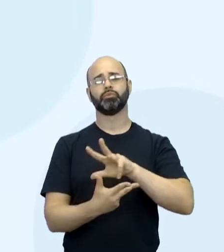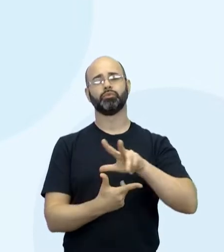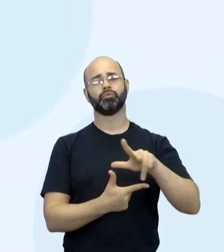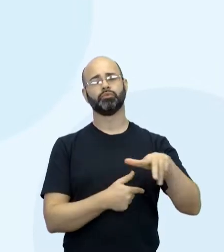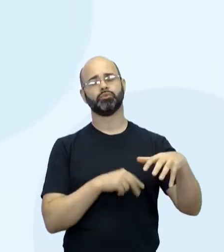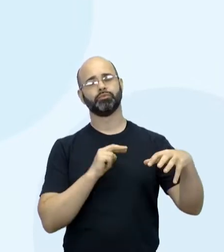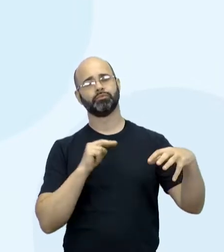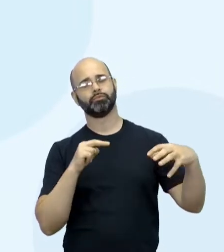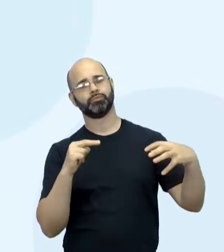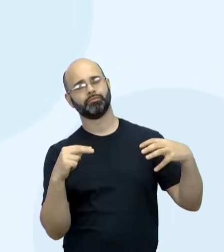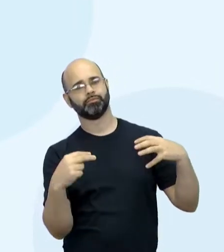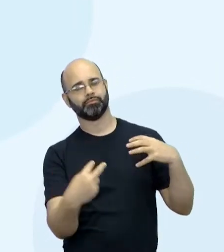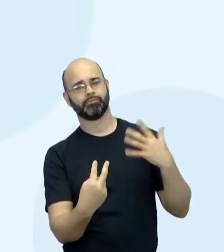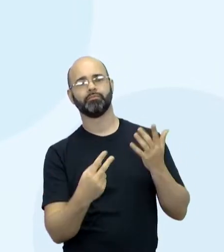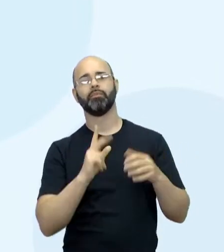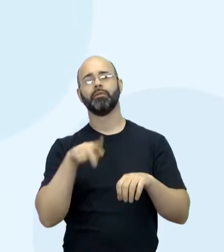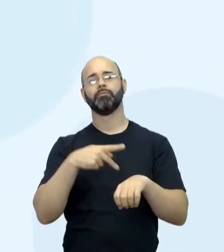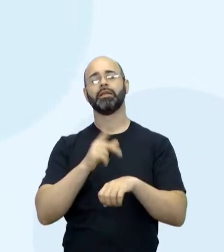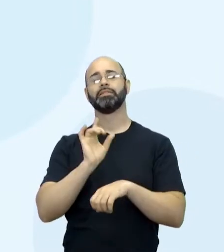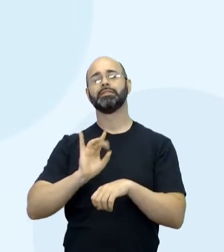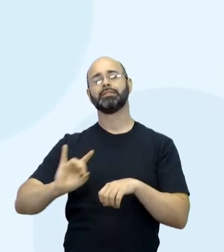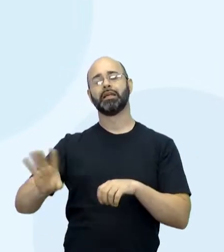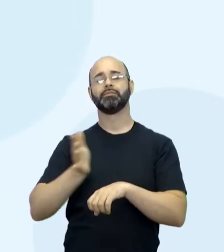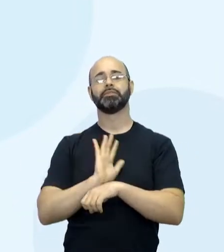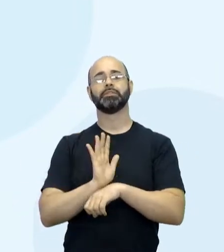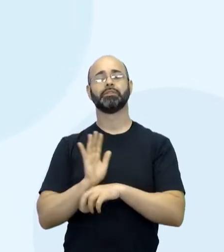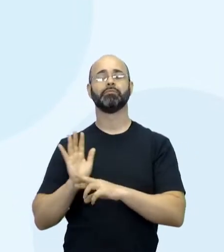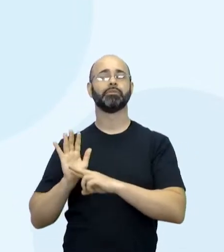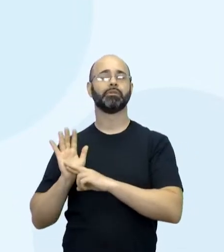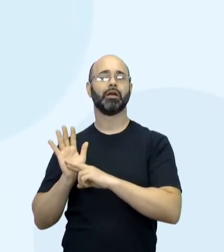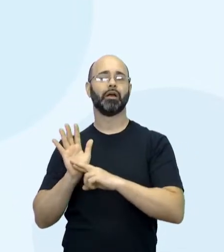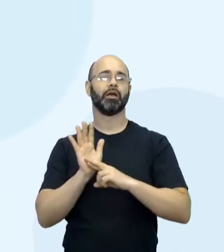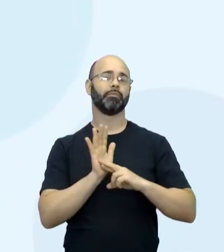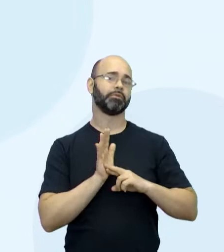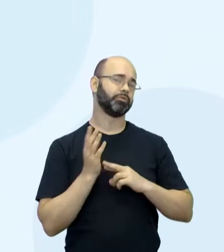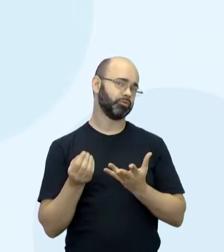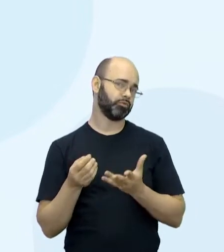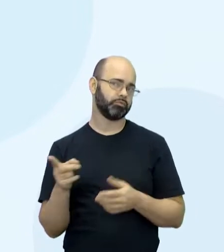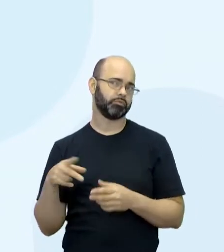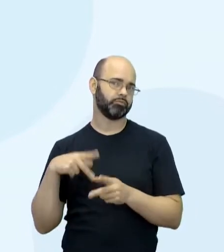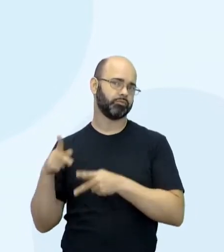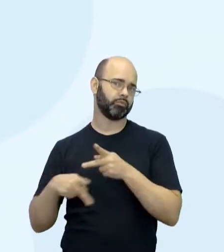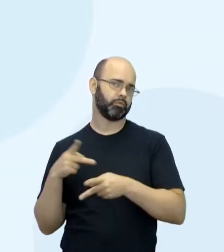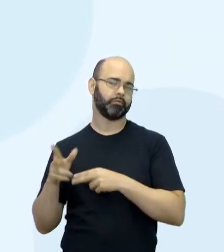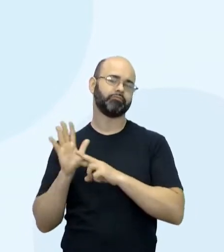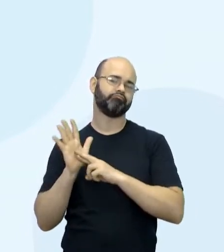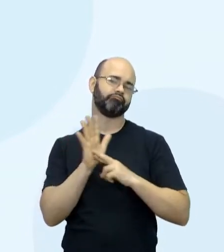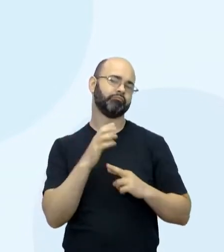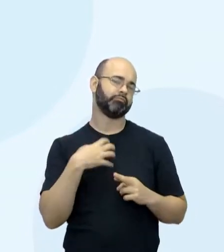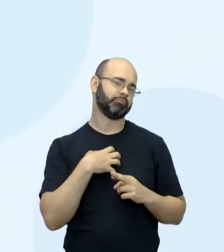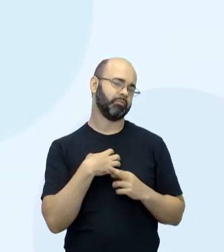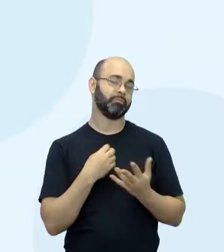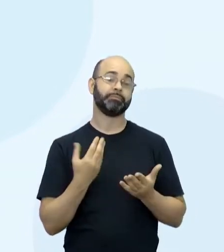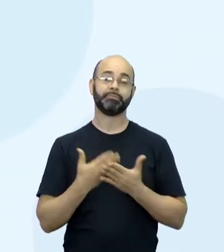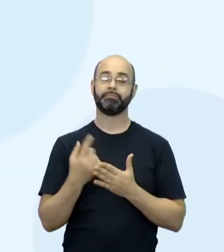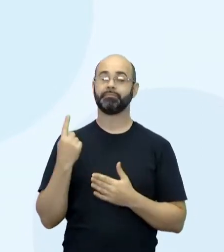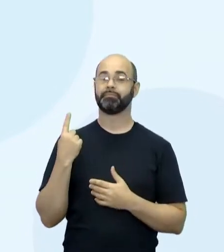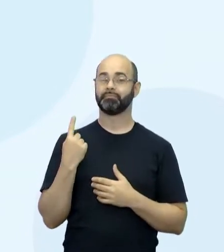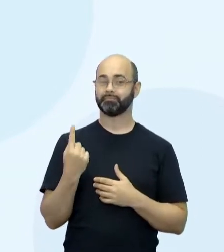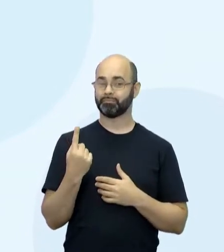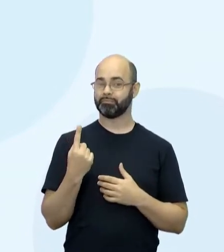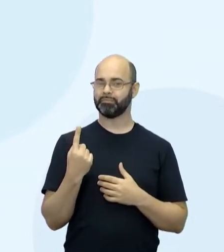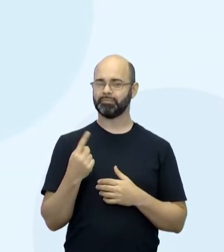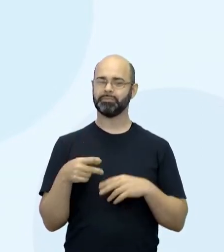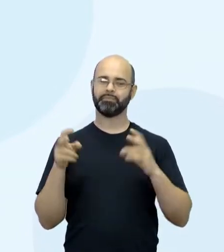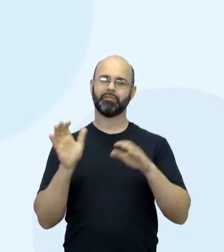e como o cinema de cada país representa as características de cada povo. É a aula 1, né? Com o título